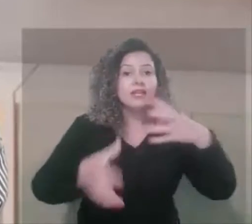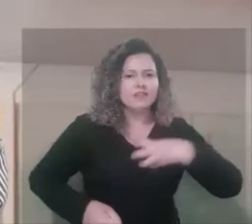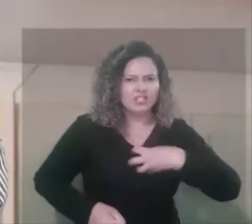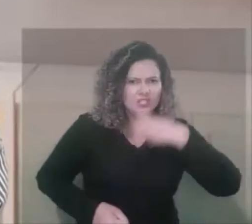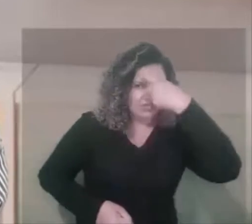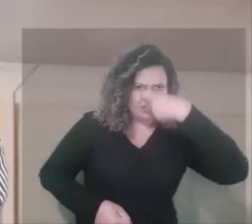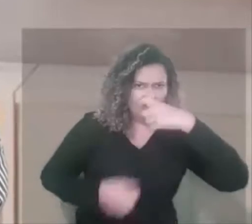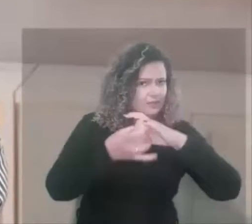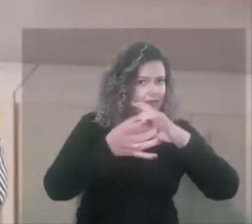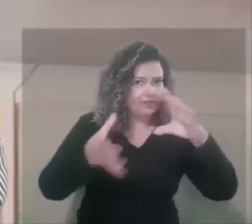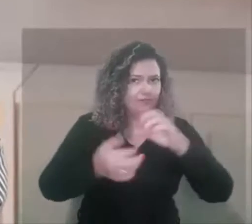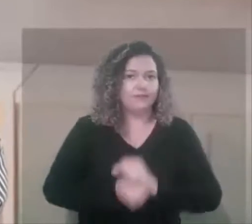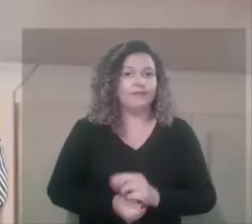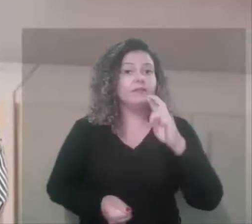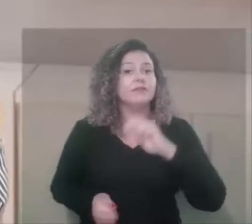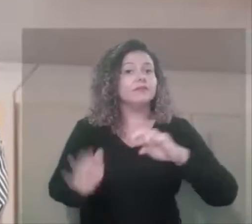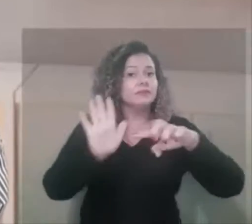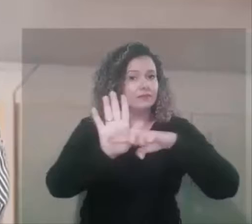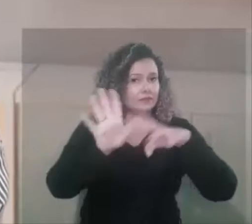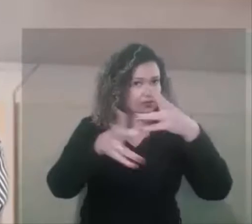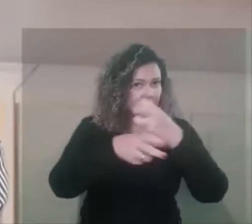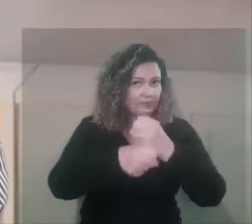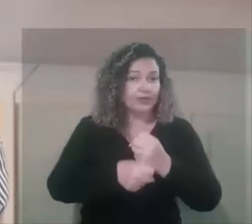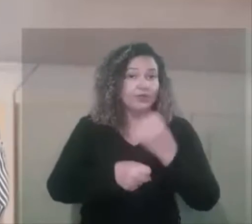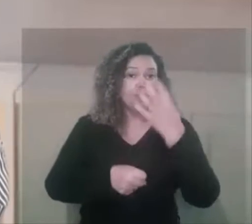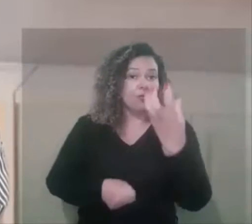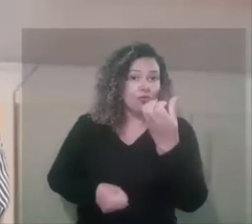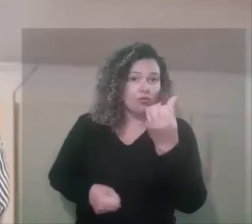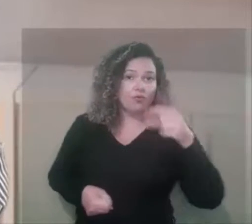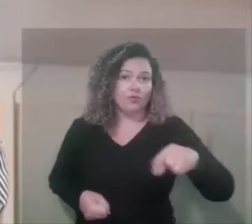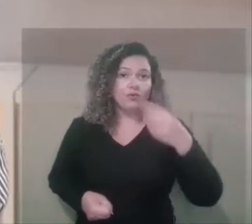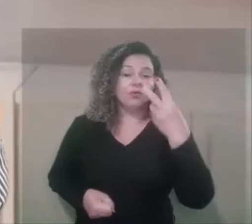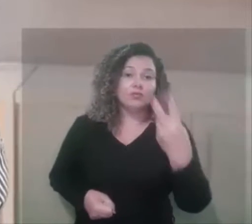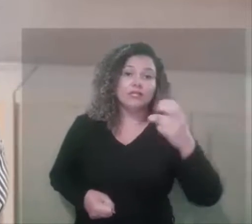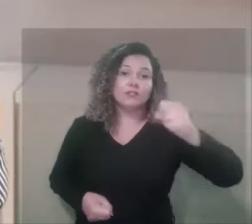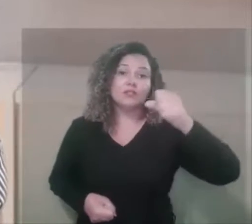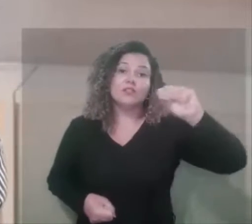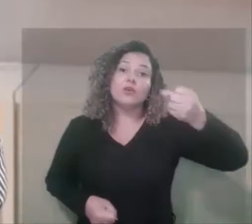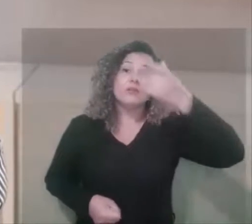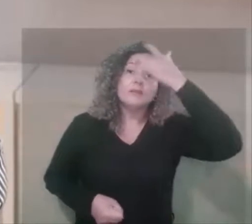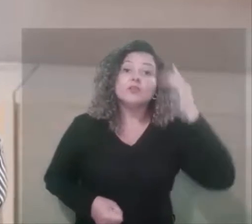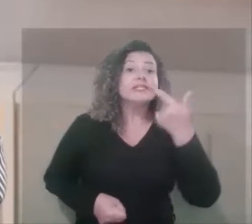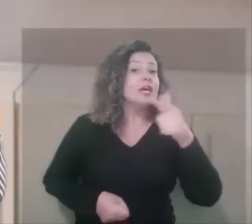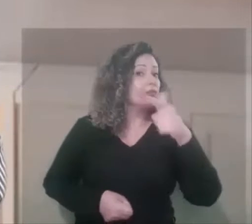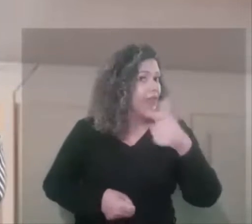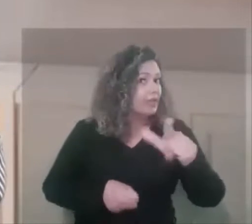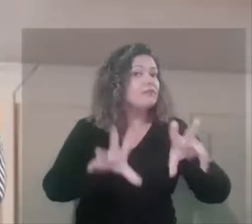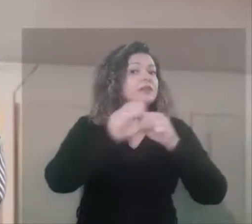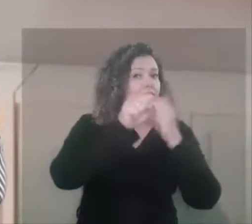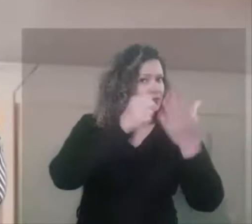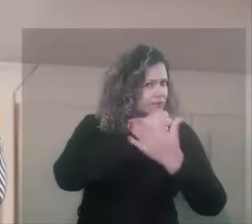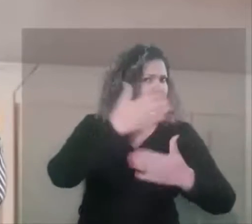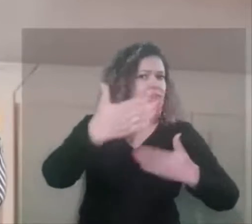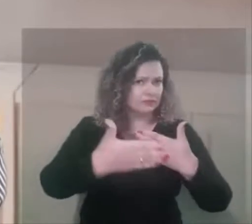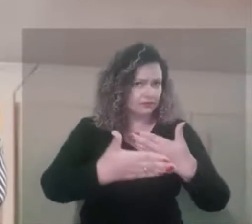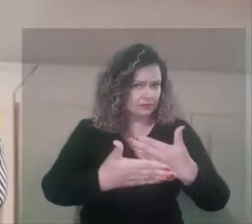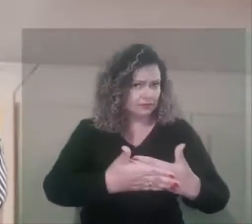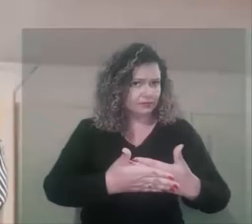e 5.899 já tiveram acompanhamento concluído. Os testes negativos somam hoje